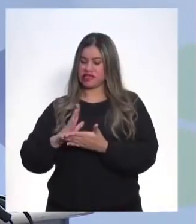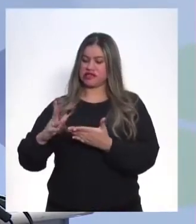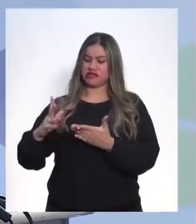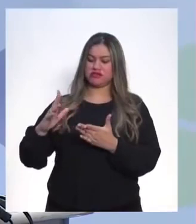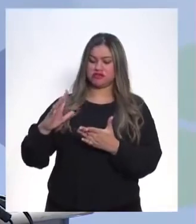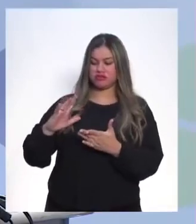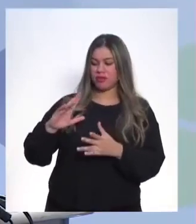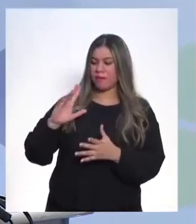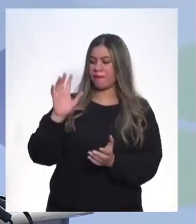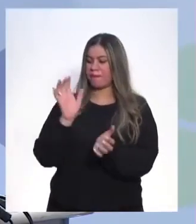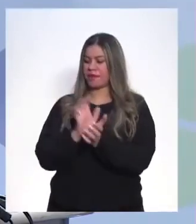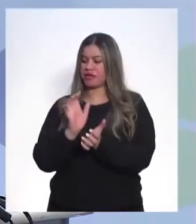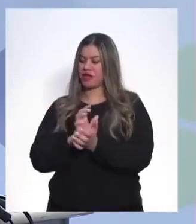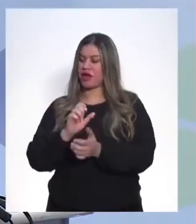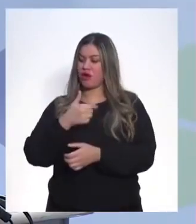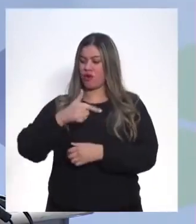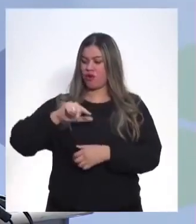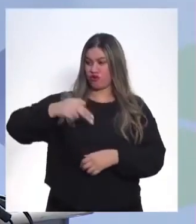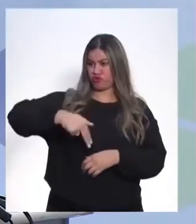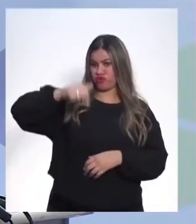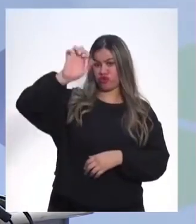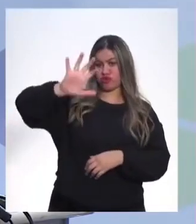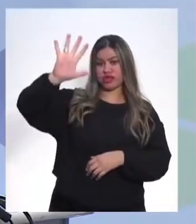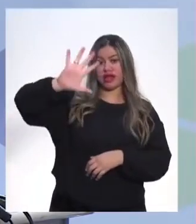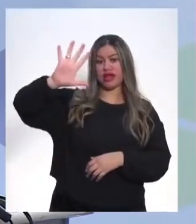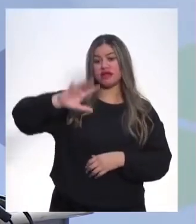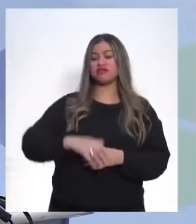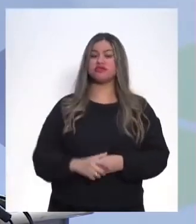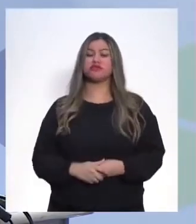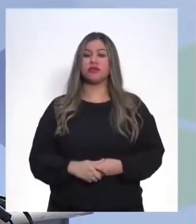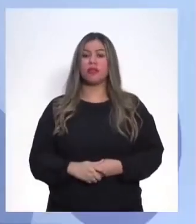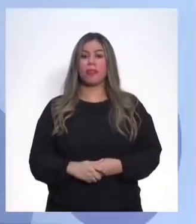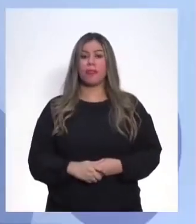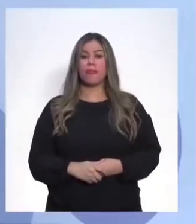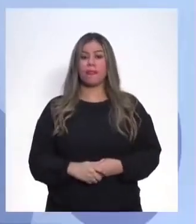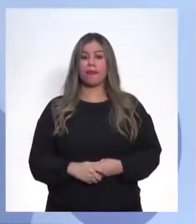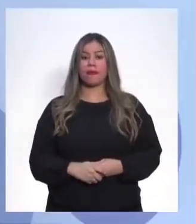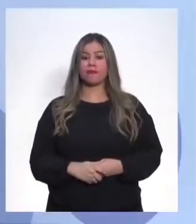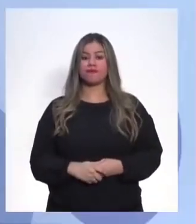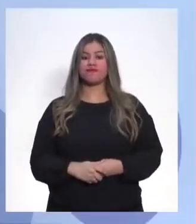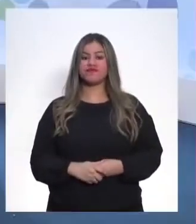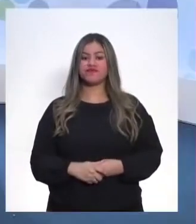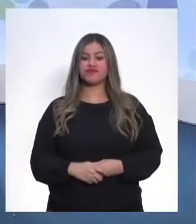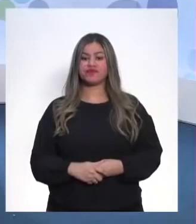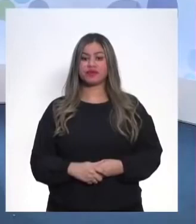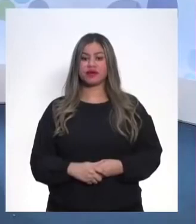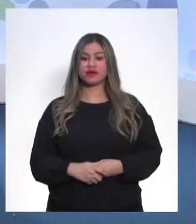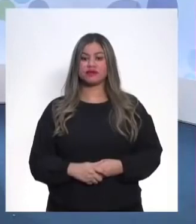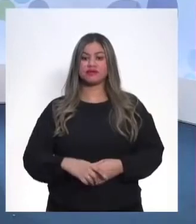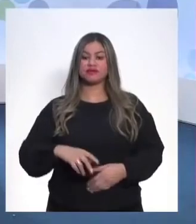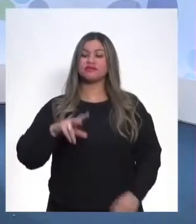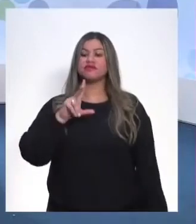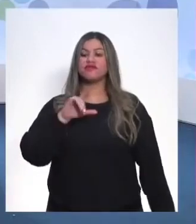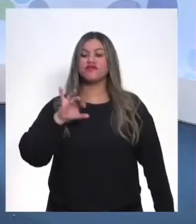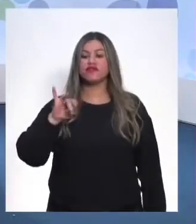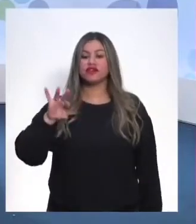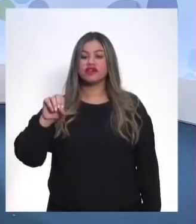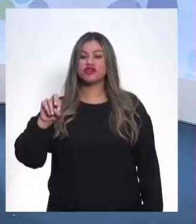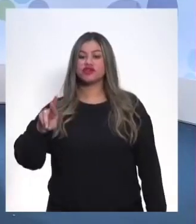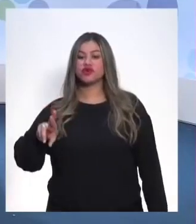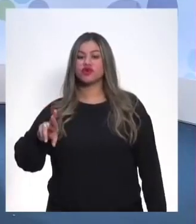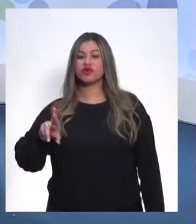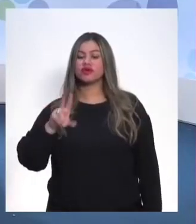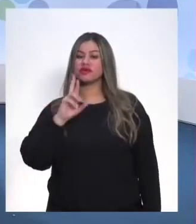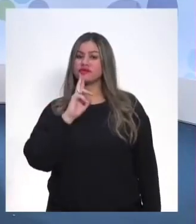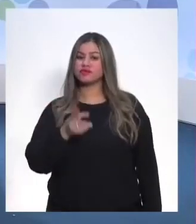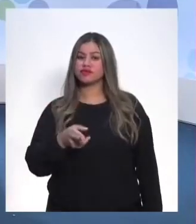Paraná, que eu vi, outros do Nordeste. Depois de uma. Alguém colocou aqui, ó, Vitor Hudson. Pro,